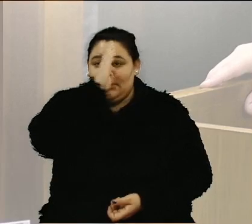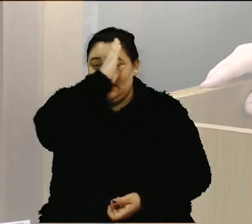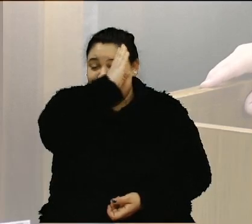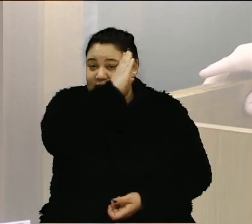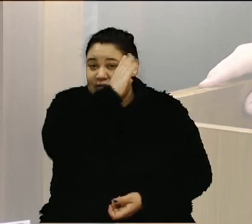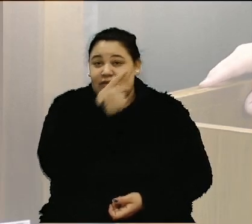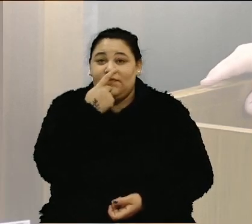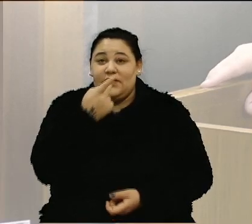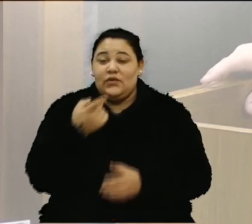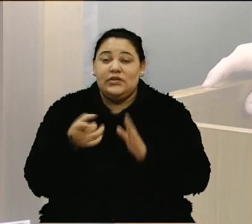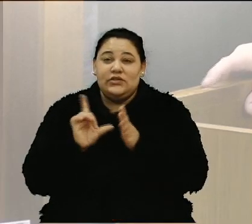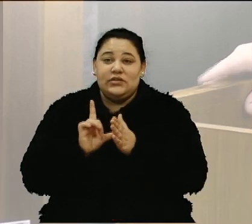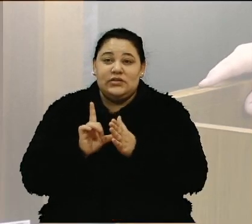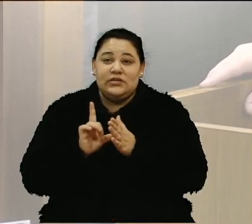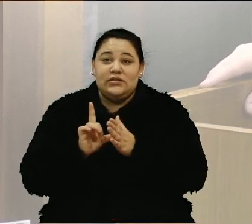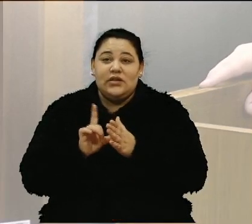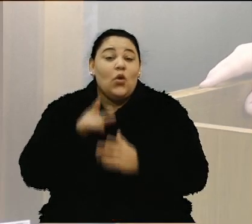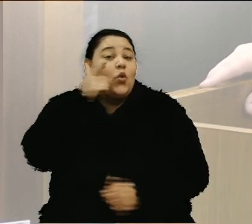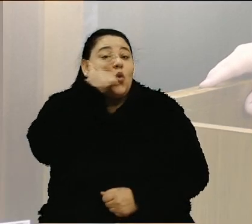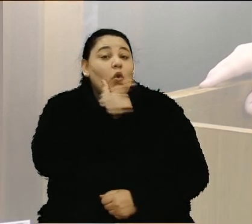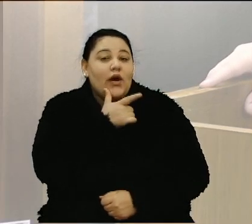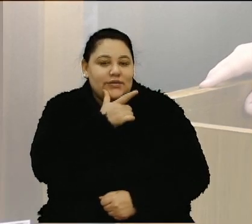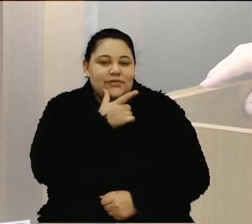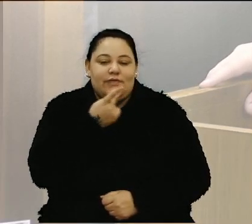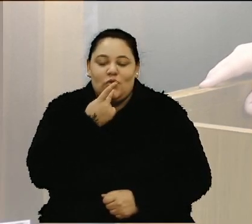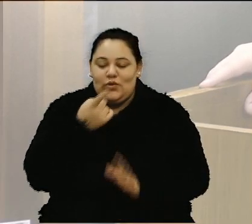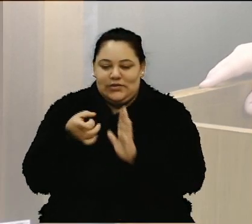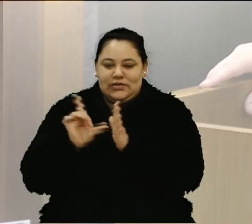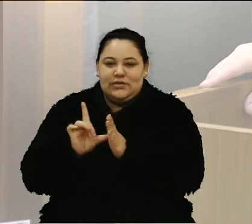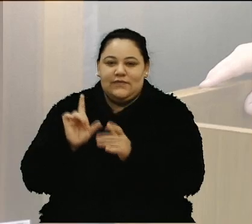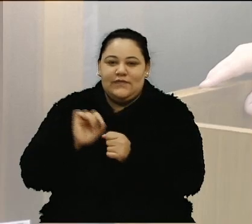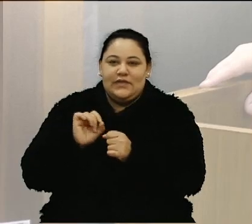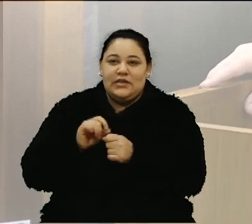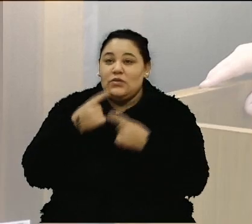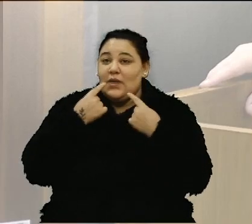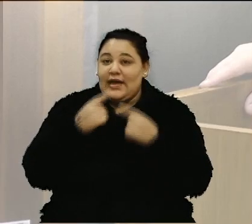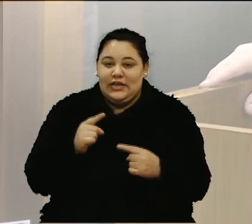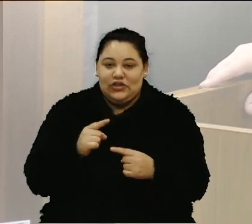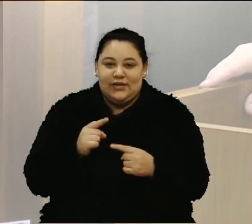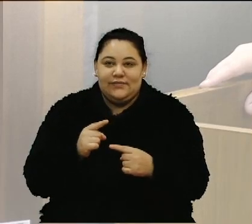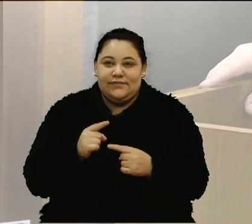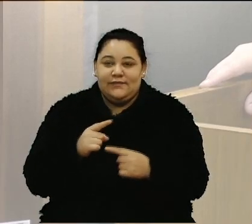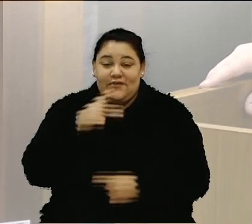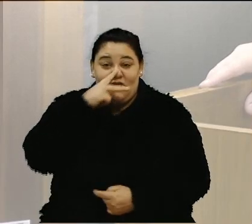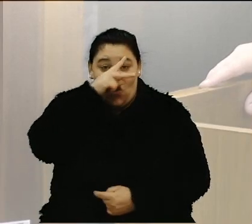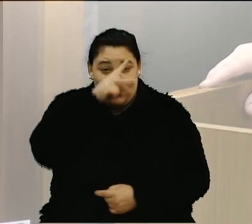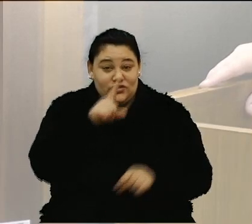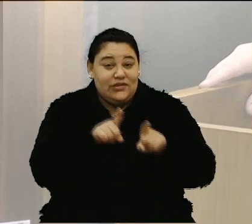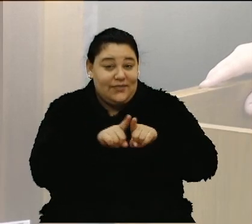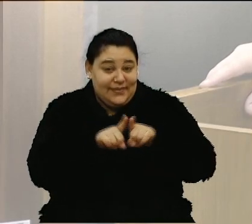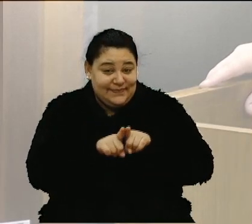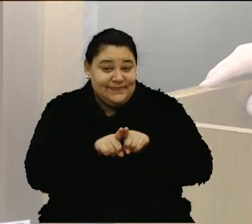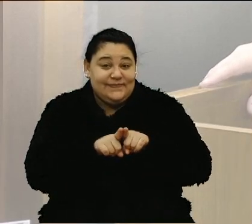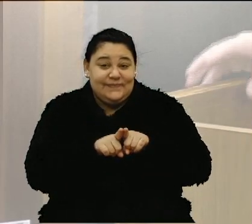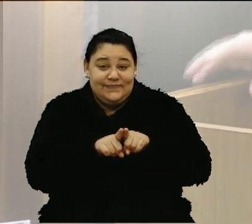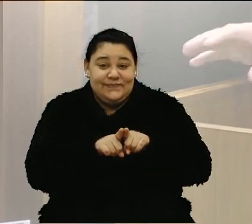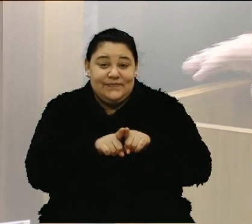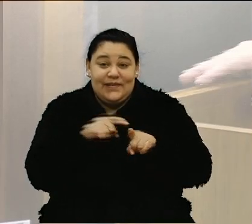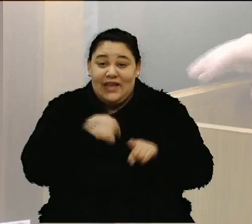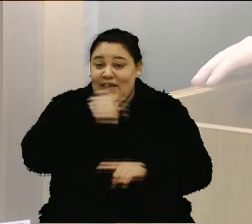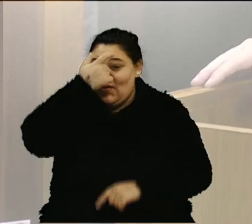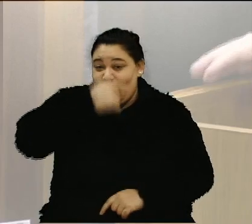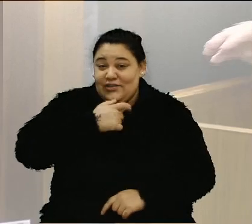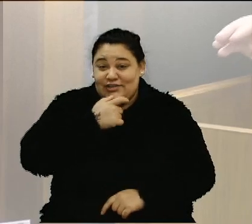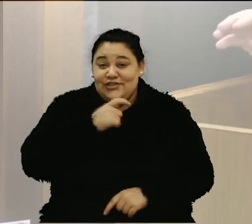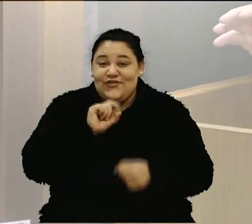vereador Lucas Carenhato fez uma crítica muito forte, e eu acho que quando a gente faz